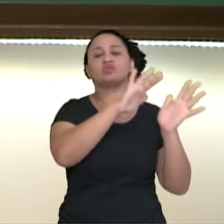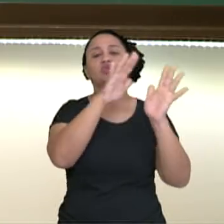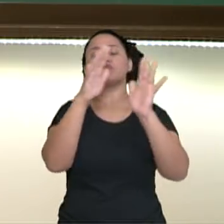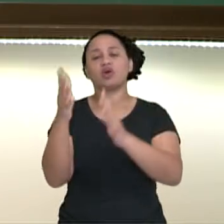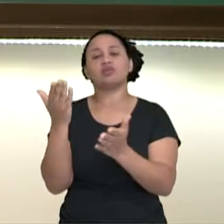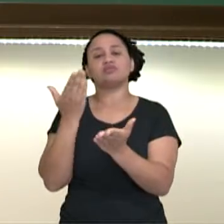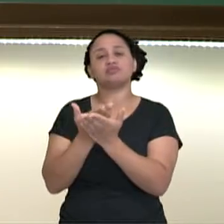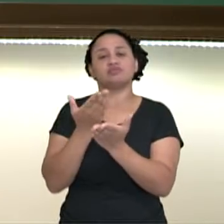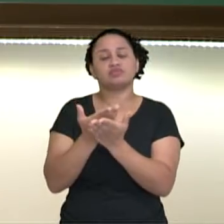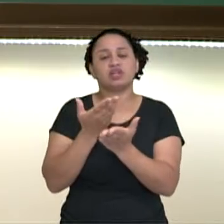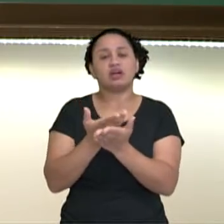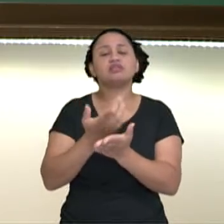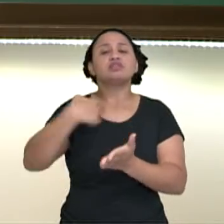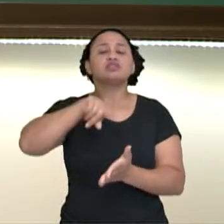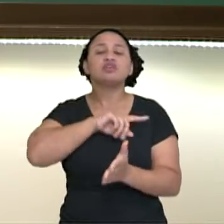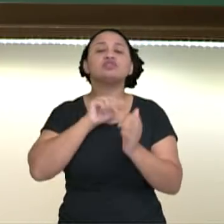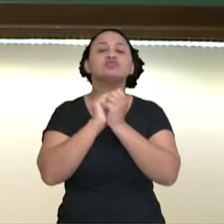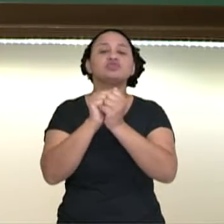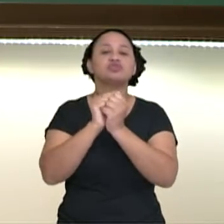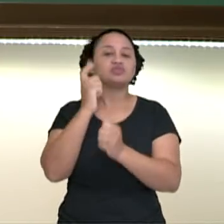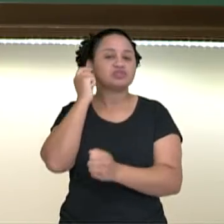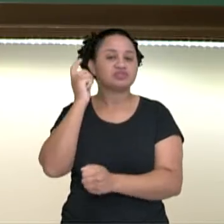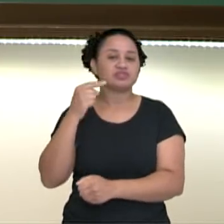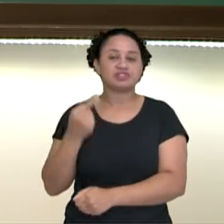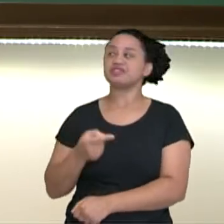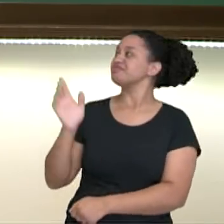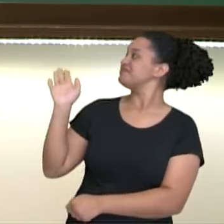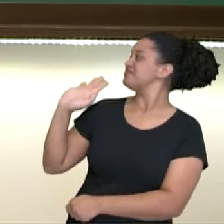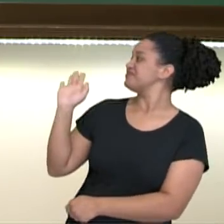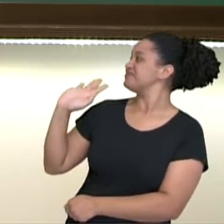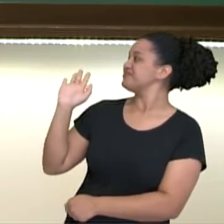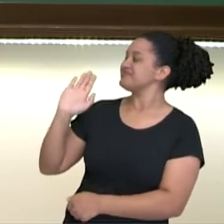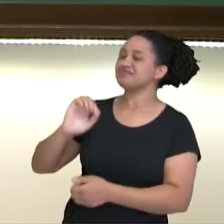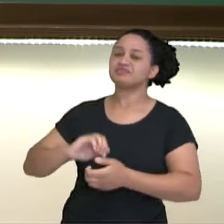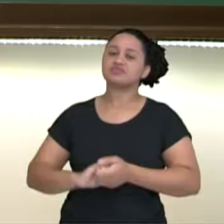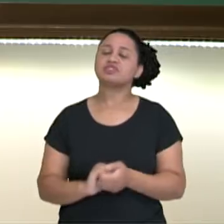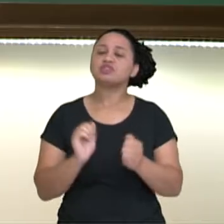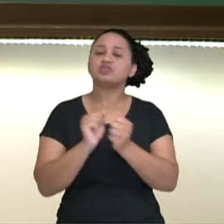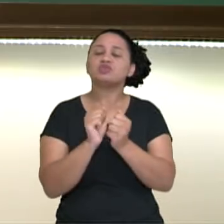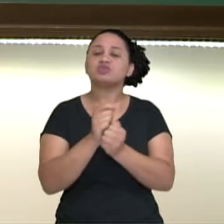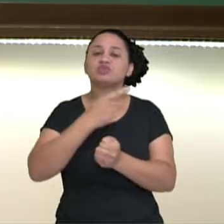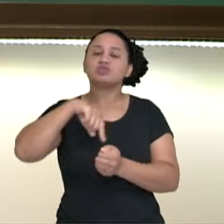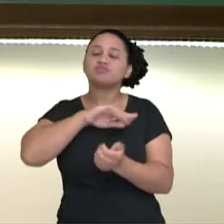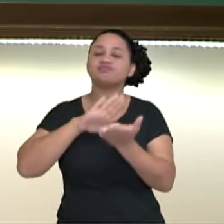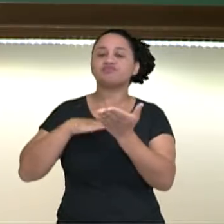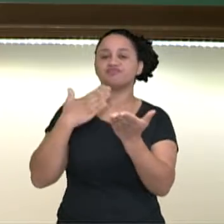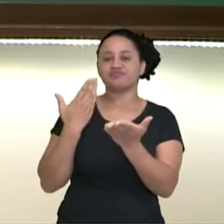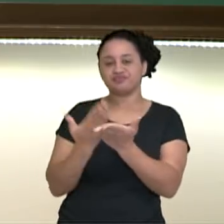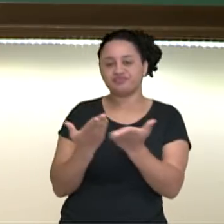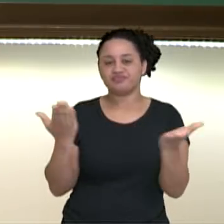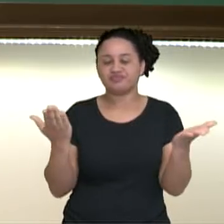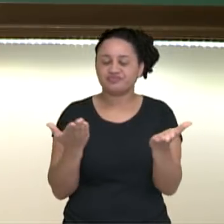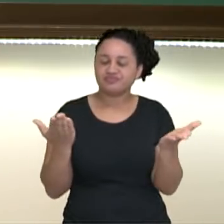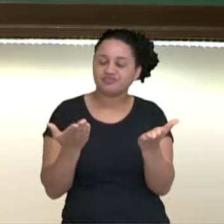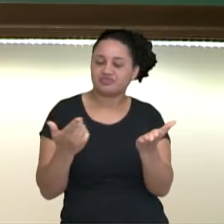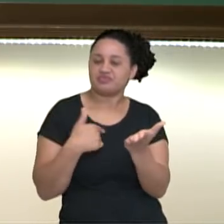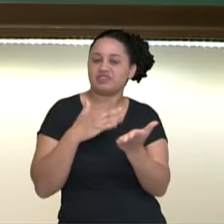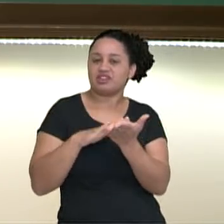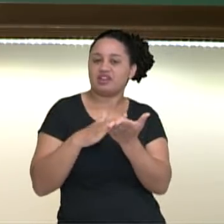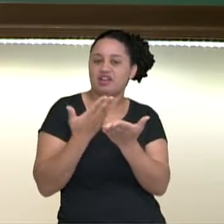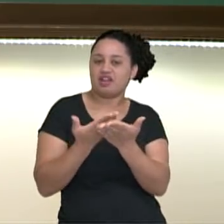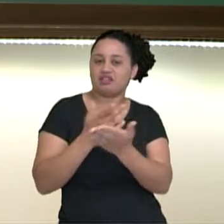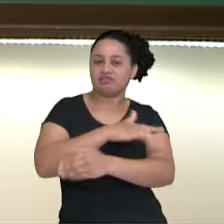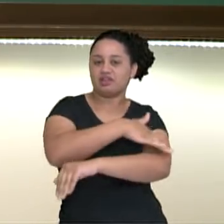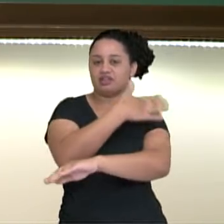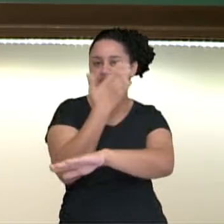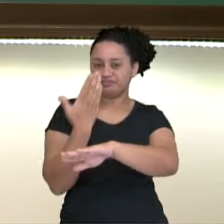nossa aula nós vamos estar com a Jéssica, né, que vai ficar então como a nossa intérprete durante todo esse